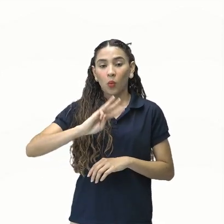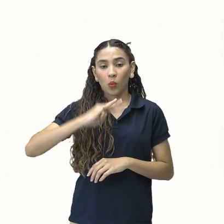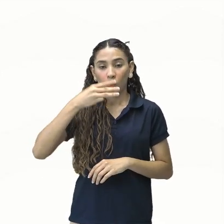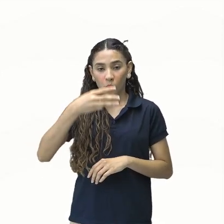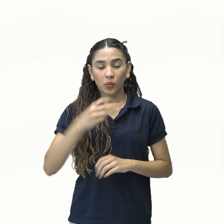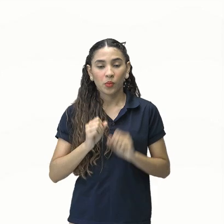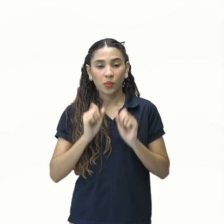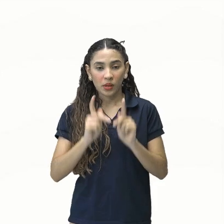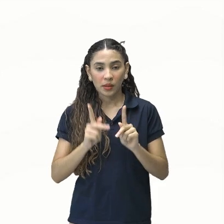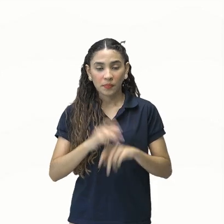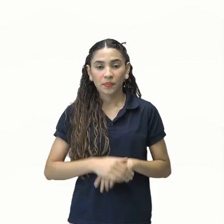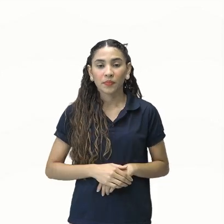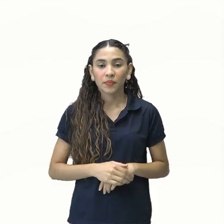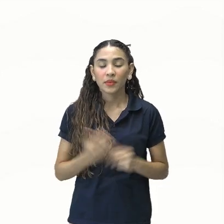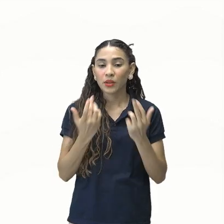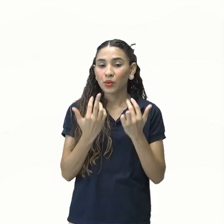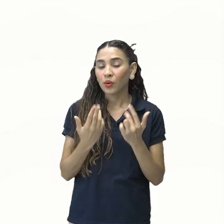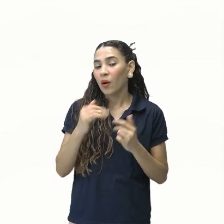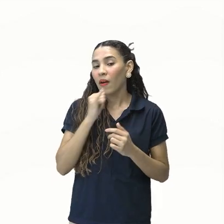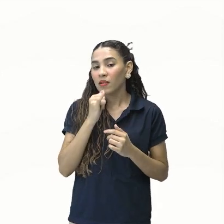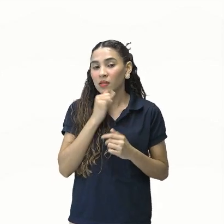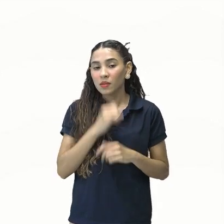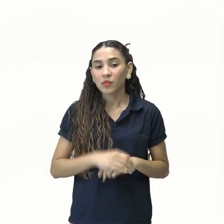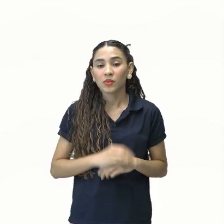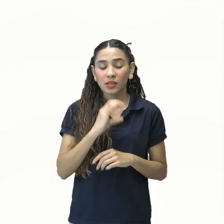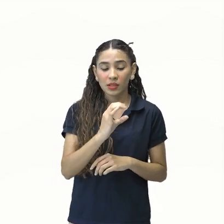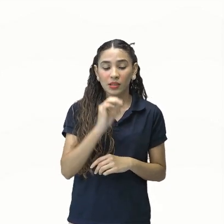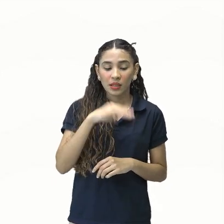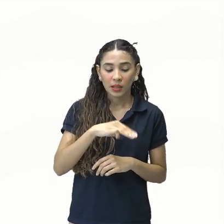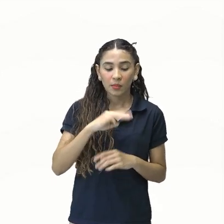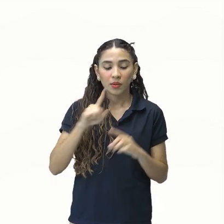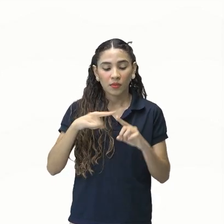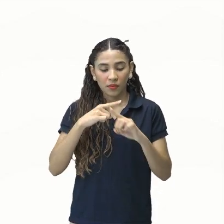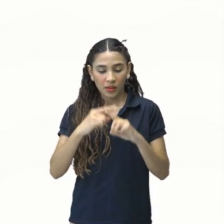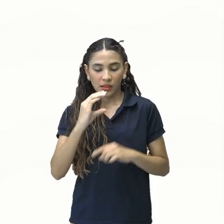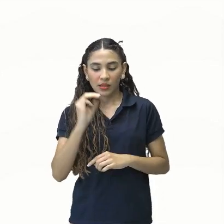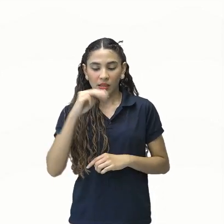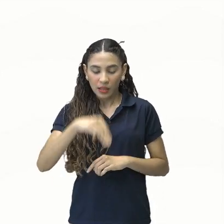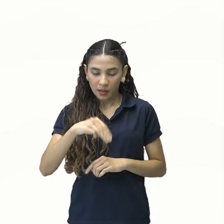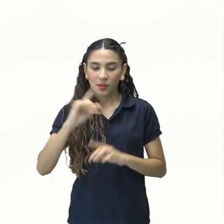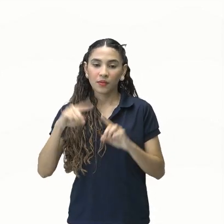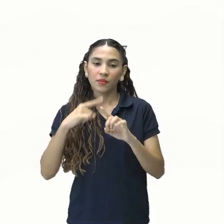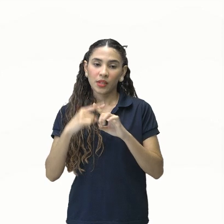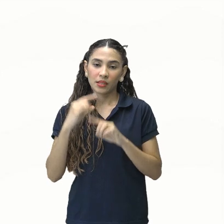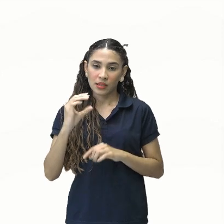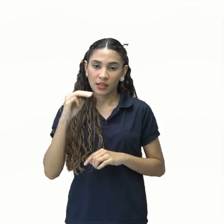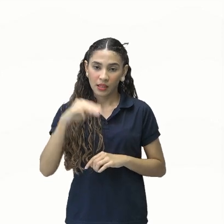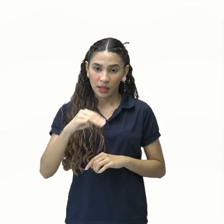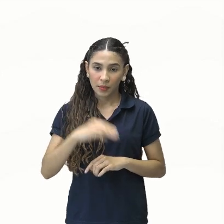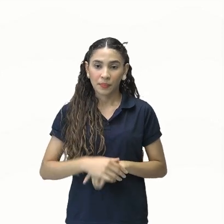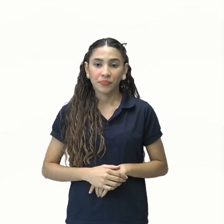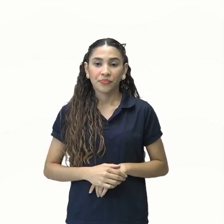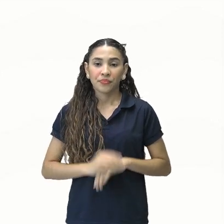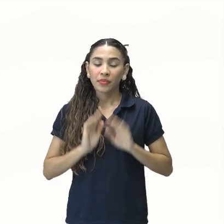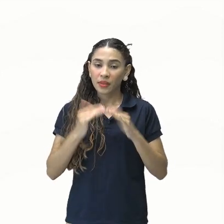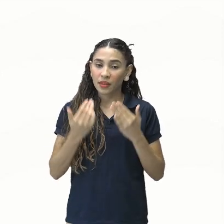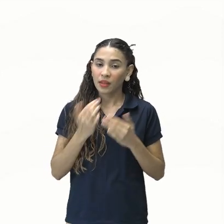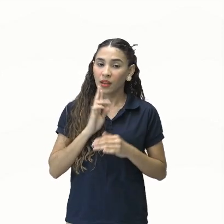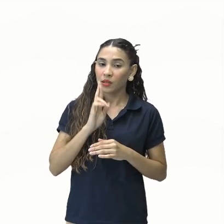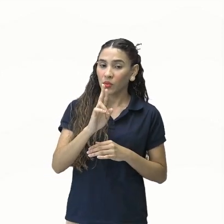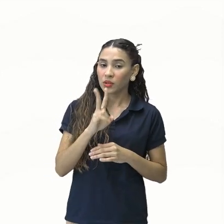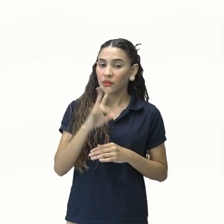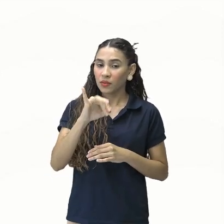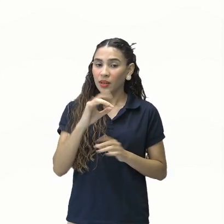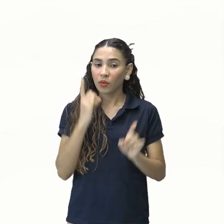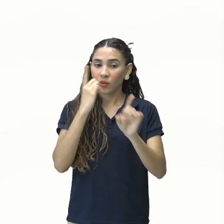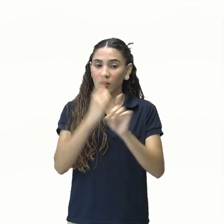tá? É o mesmo do que eu multiplicar centímetros vezes centímetros vezes centímetros. E aí o meu resultado vai